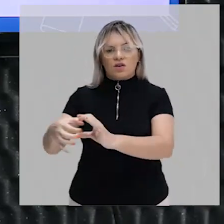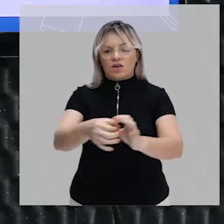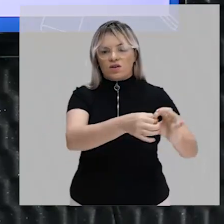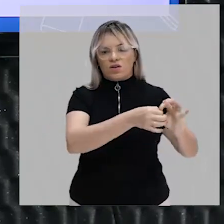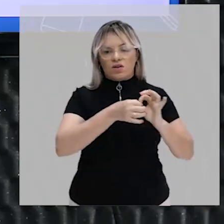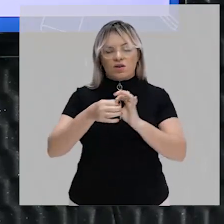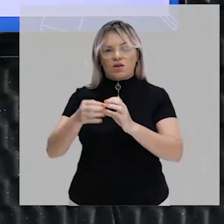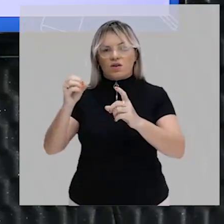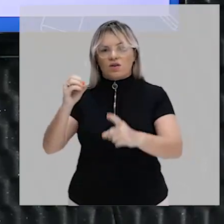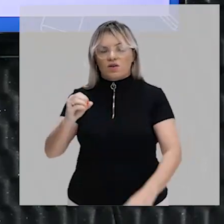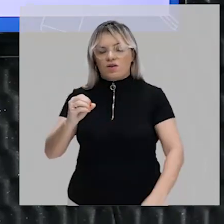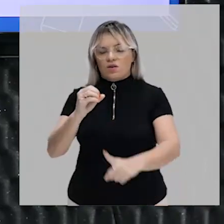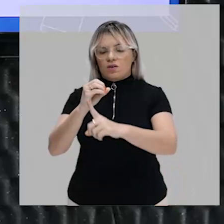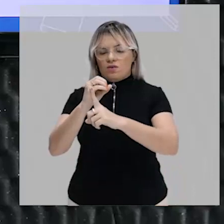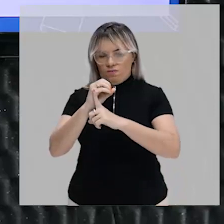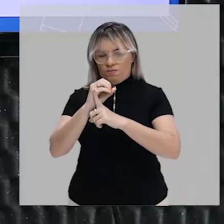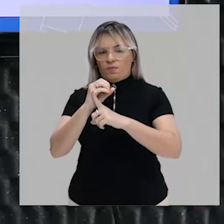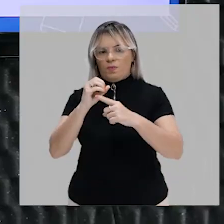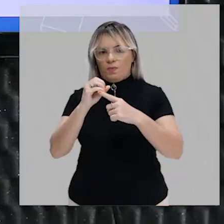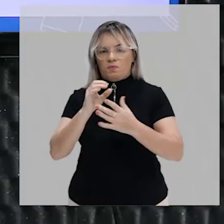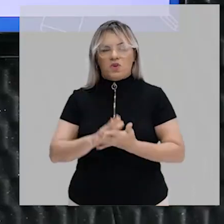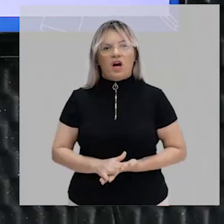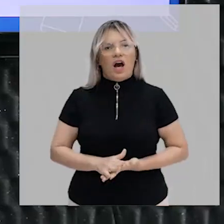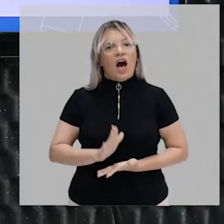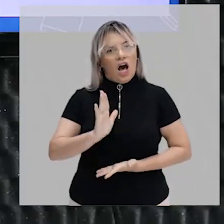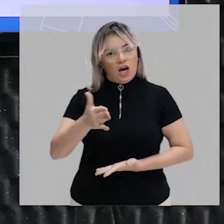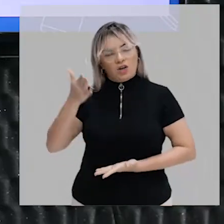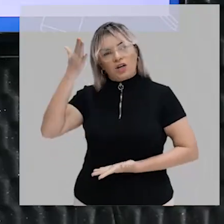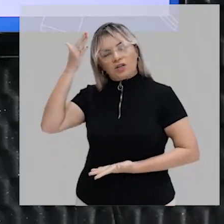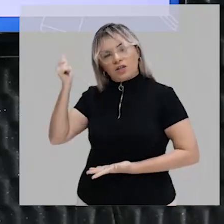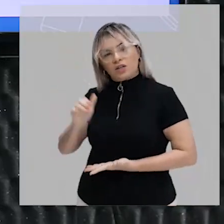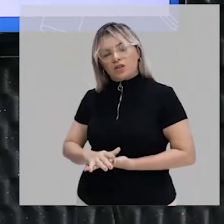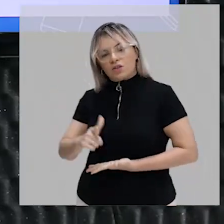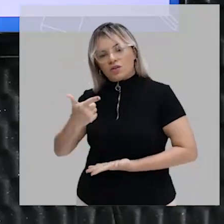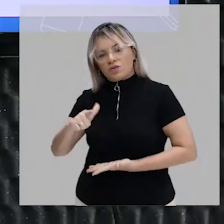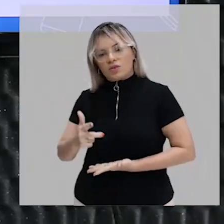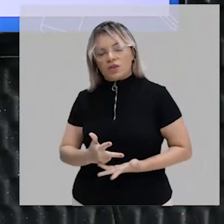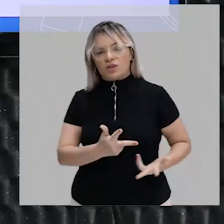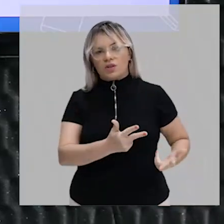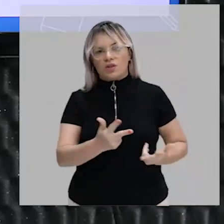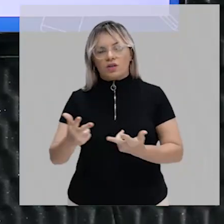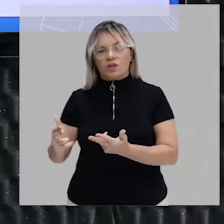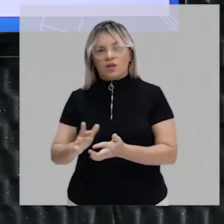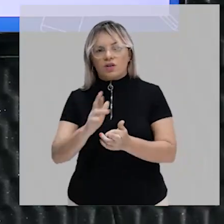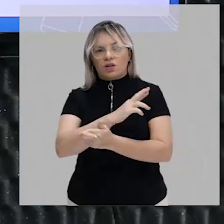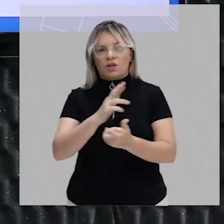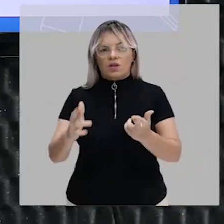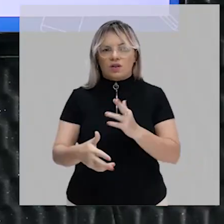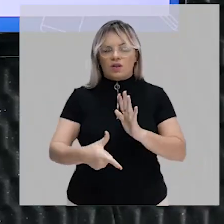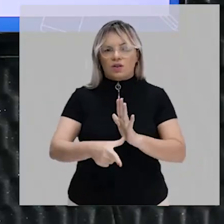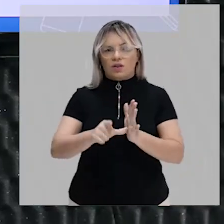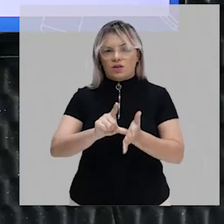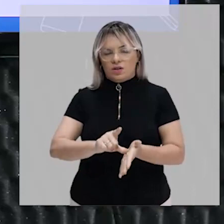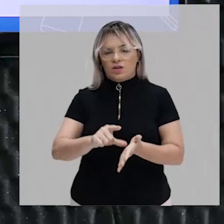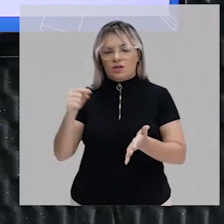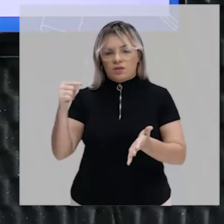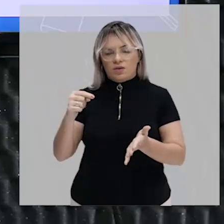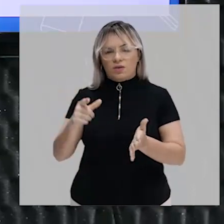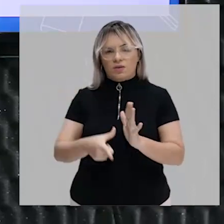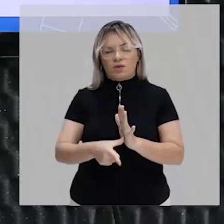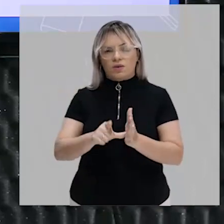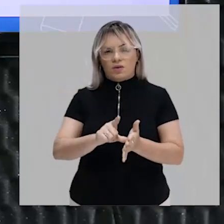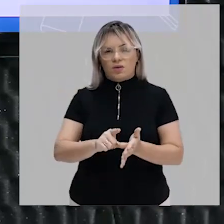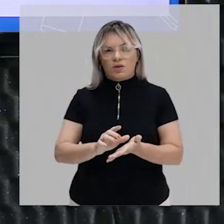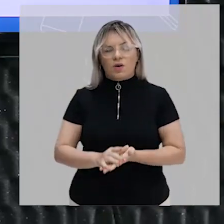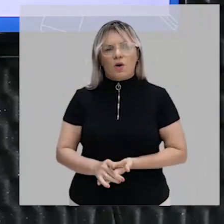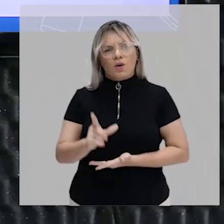agora, como eu já sei que não tem elementos na interseção, aquela relação que nós vimos ainda há pouco, ela é um